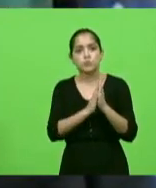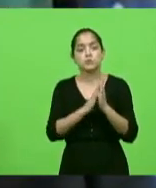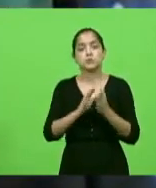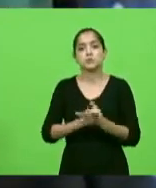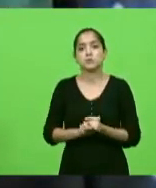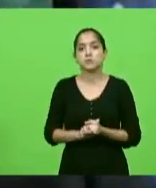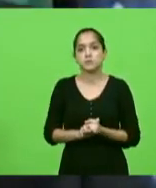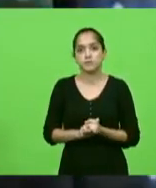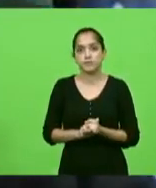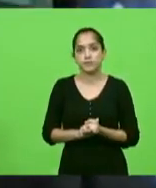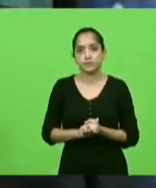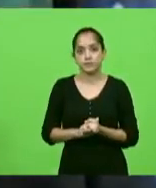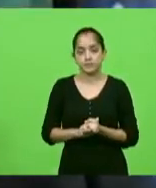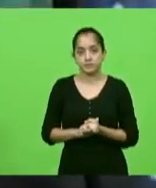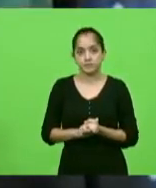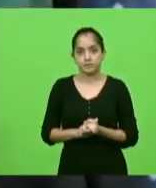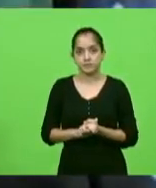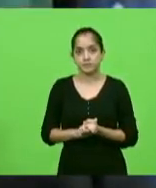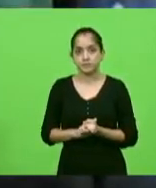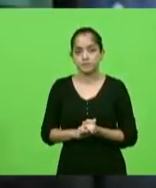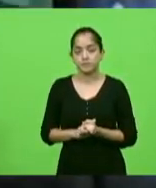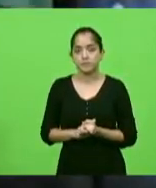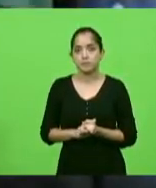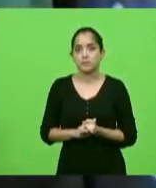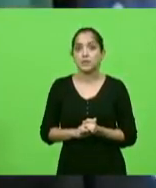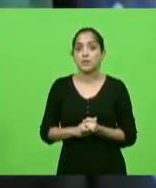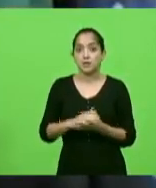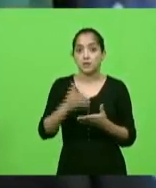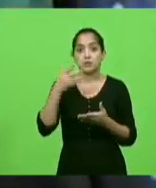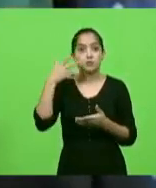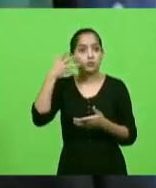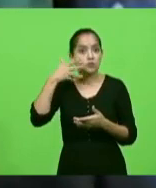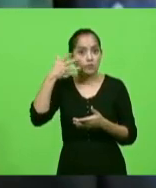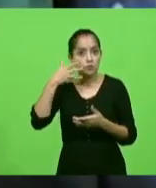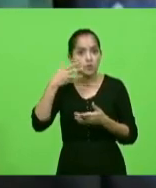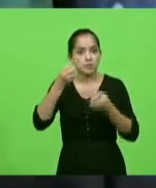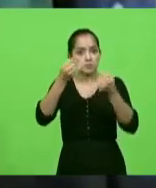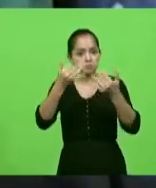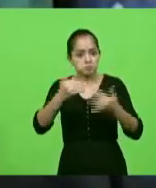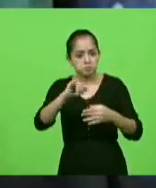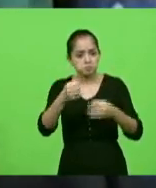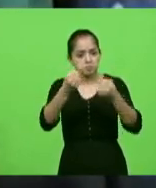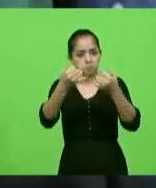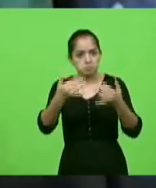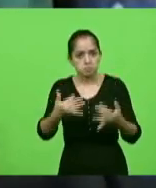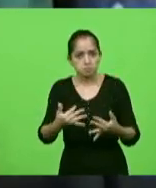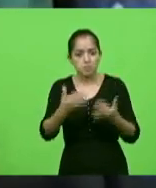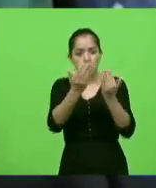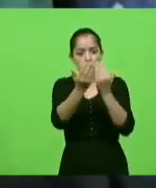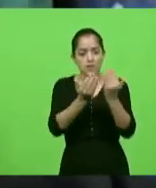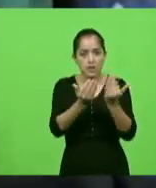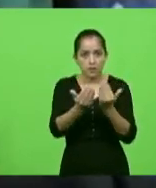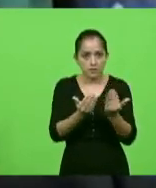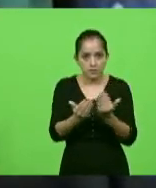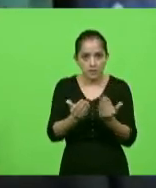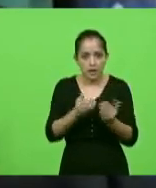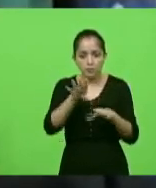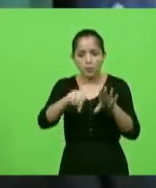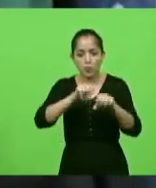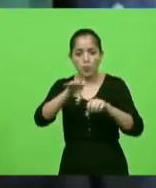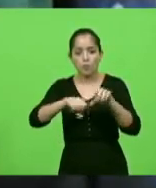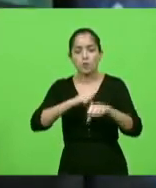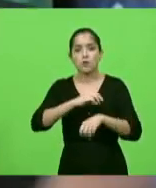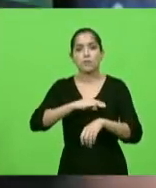compra cautelar e contra cautelas e dos depoimentos colhidos e Evidências coletadas e analisadas pelo Ministério